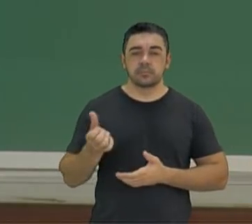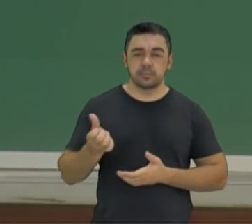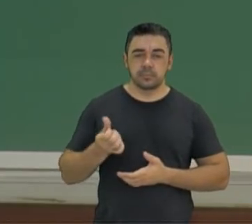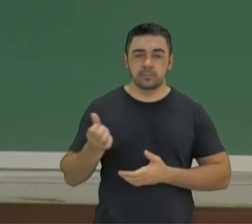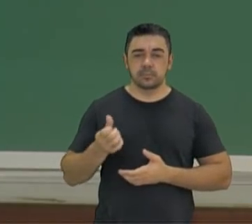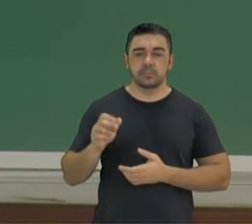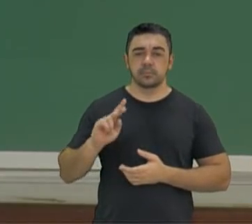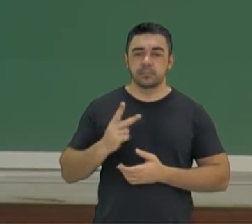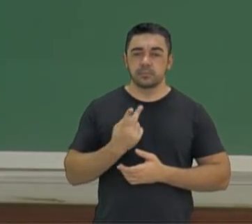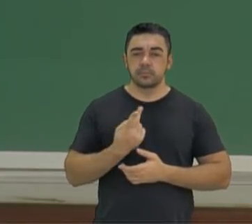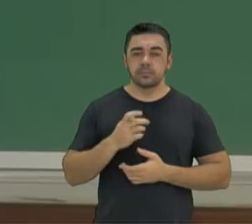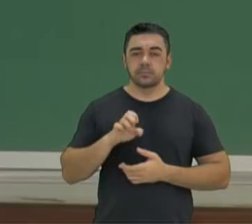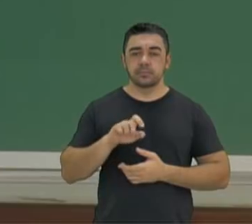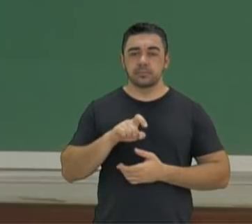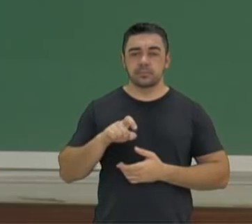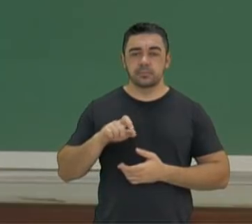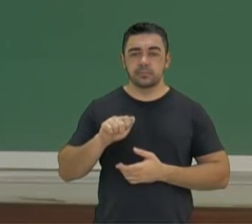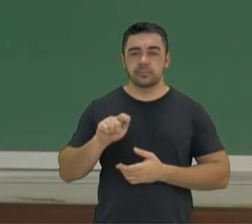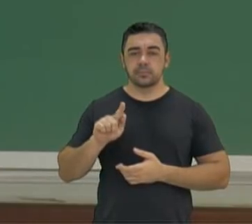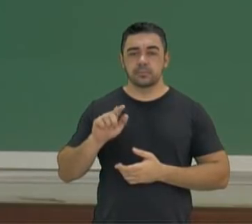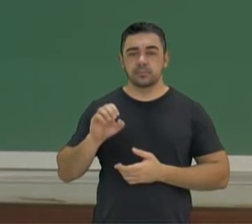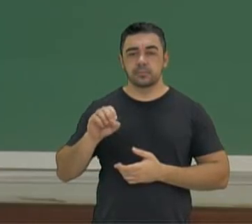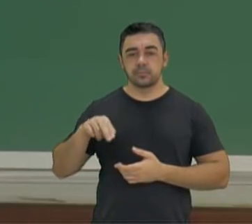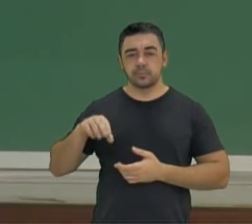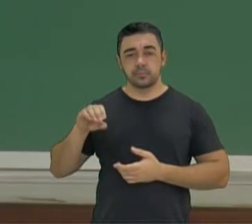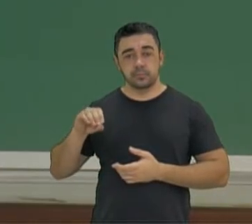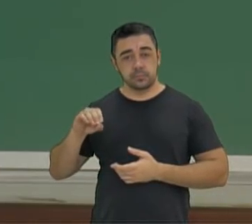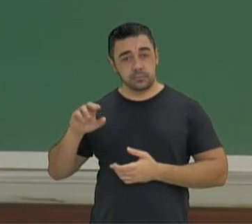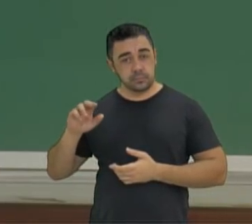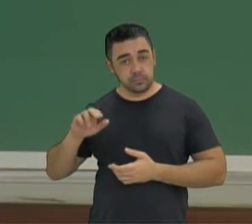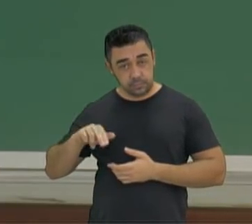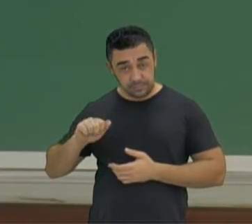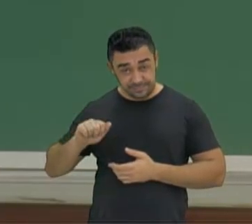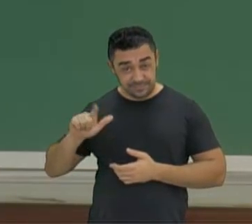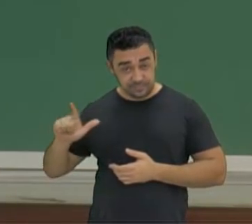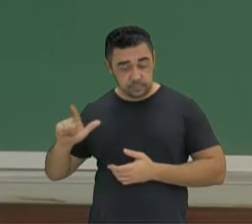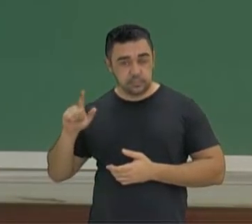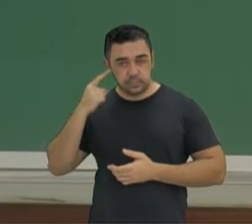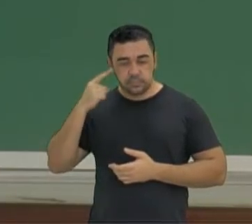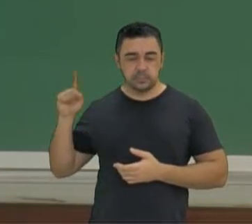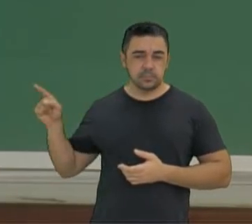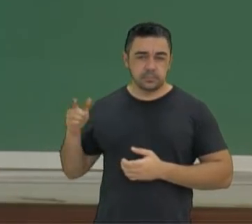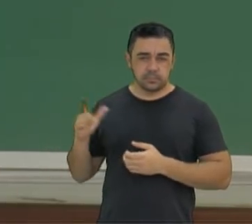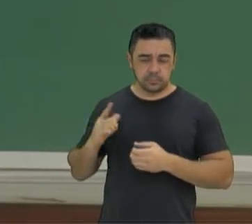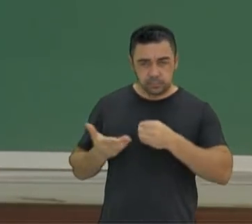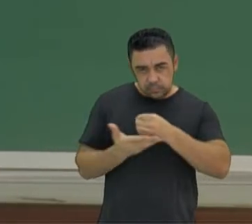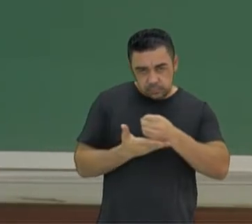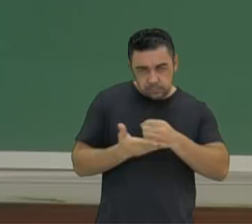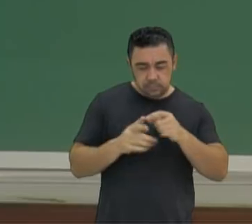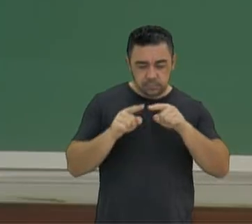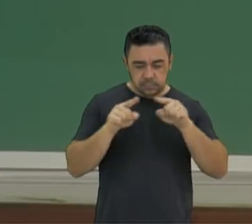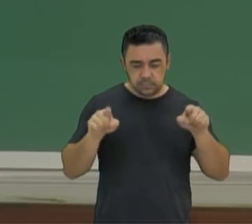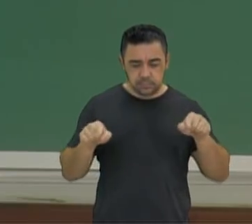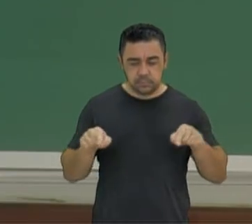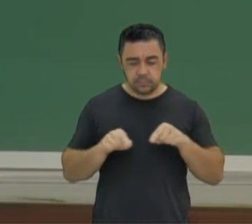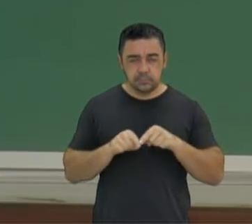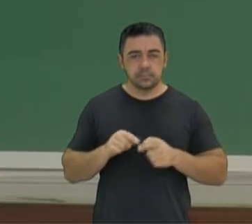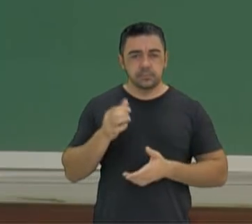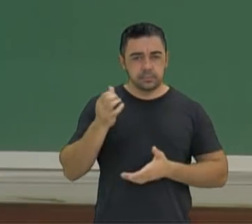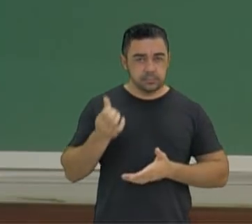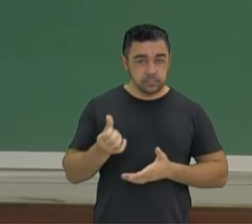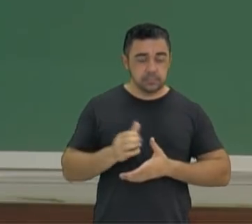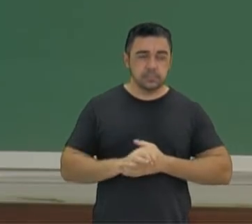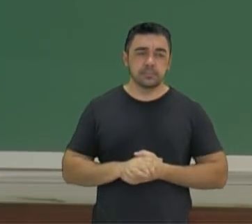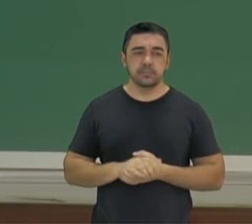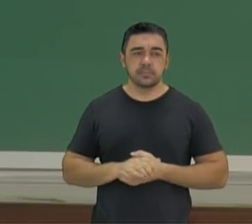Hexagonal é um hexágono. Então a base é um hexágono, então aqui eu tenho uma pirâmide de base hexagonal. Tudo bem?